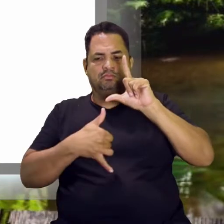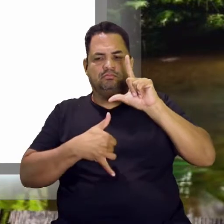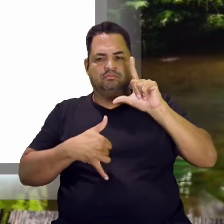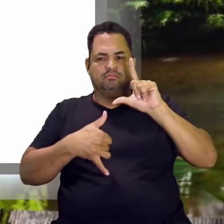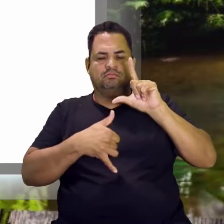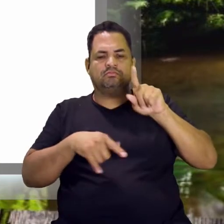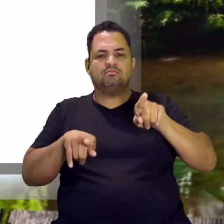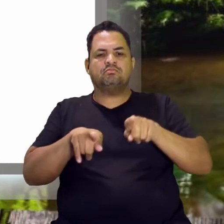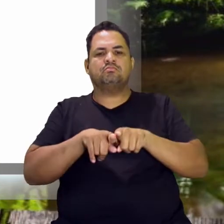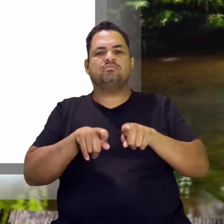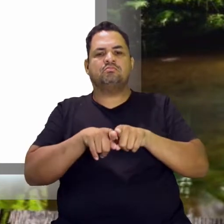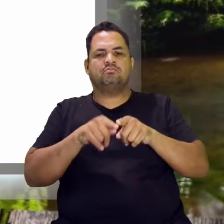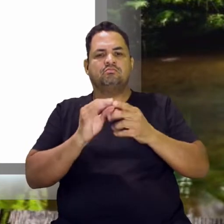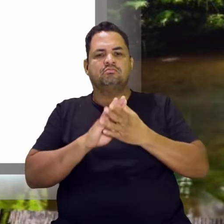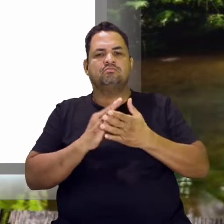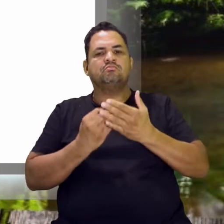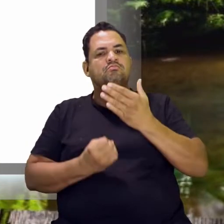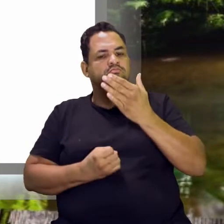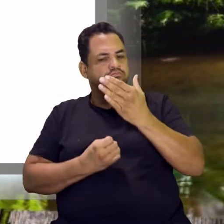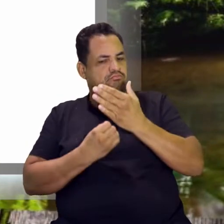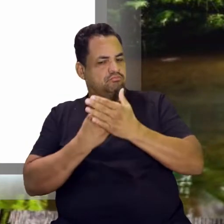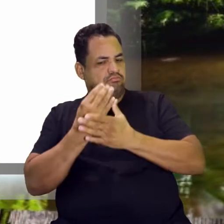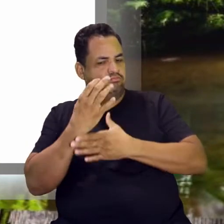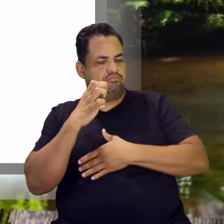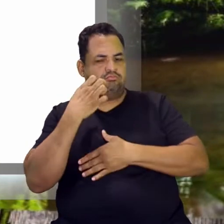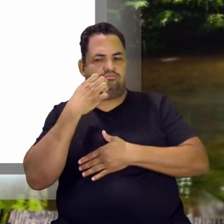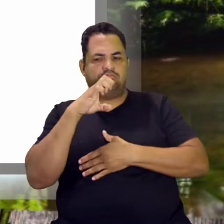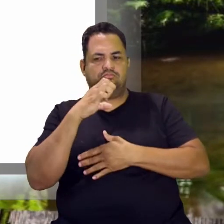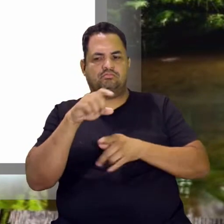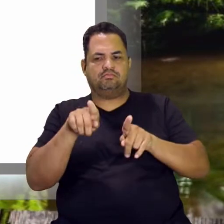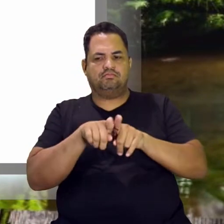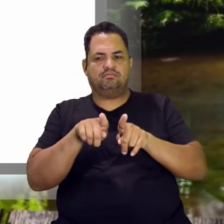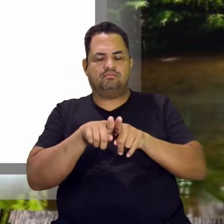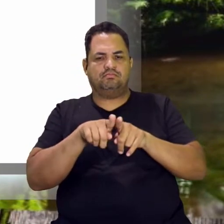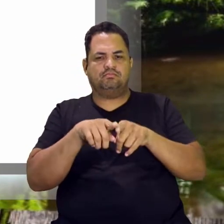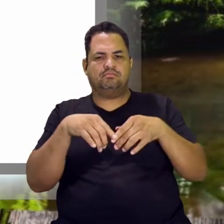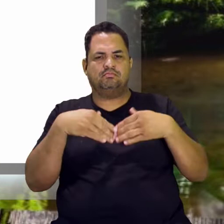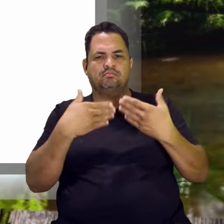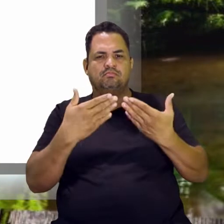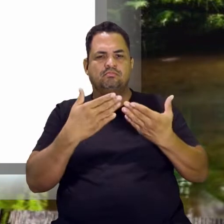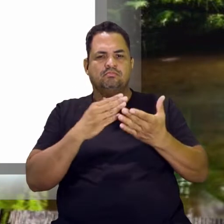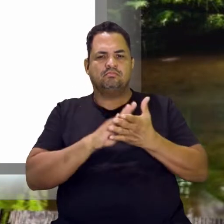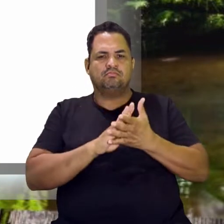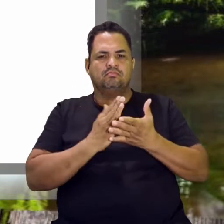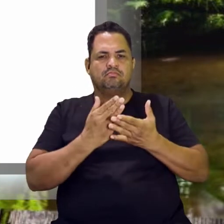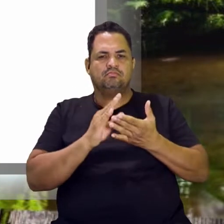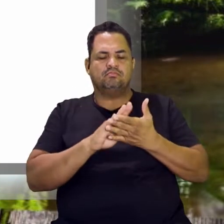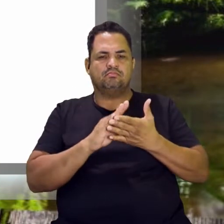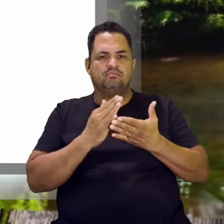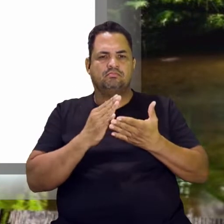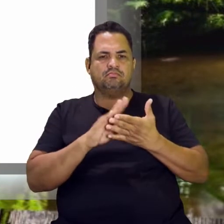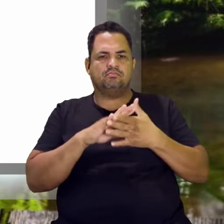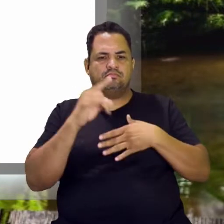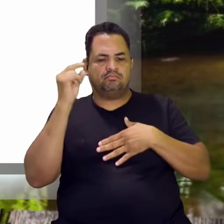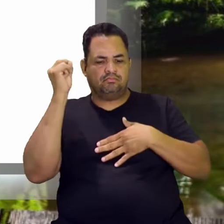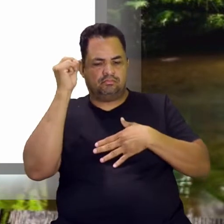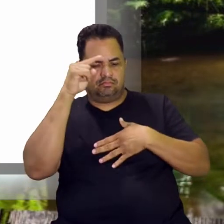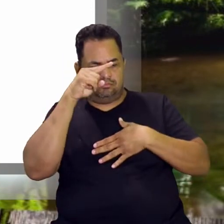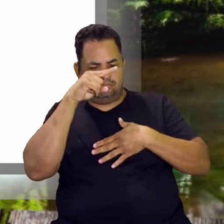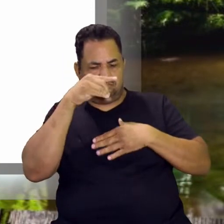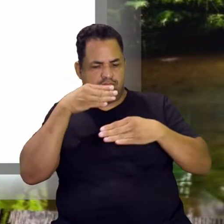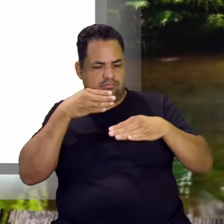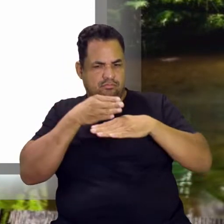lipídios também fornecem essa energia, também são fonte dessa energia. Só que como eles são mais difíceis de